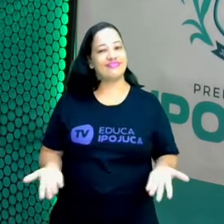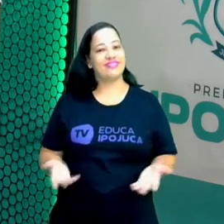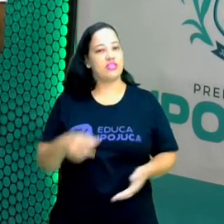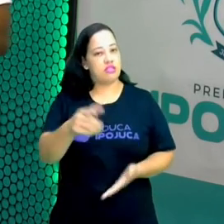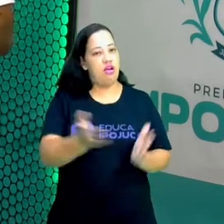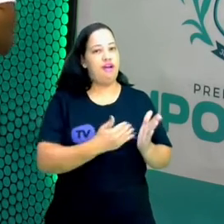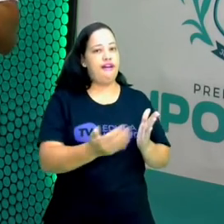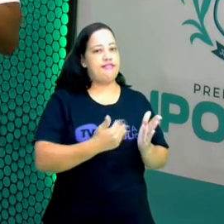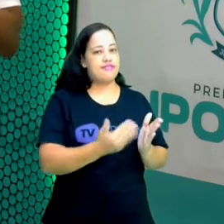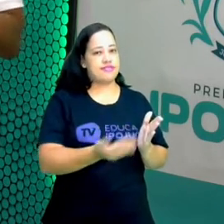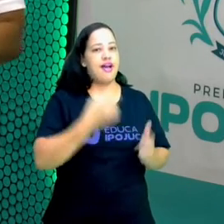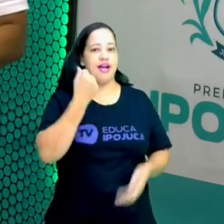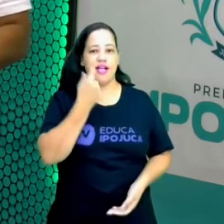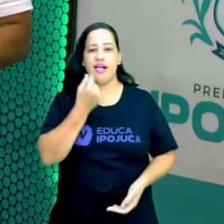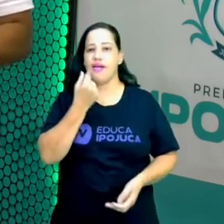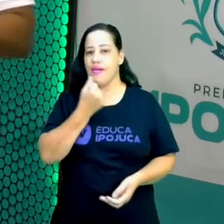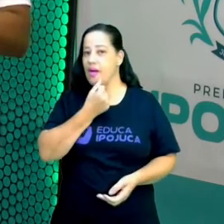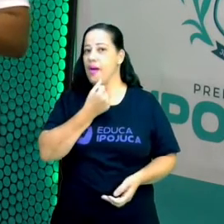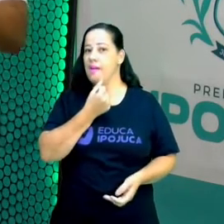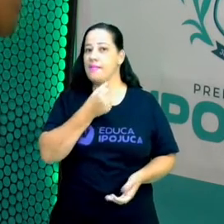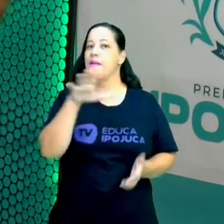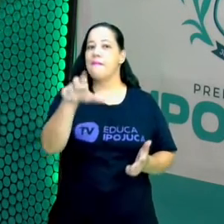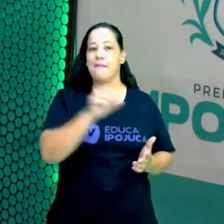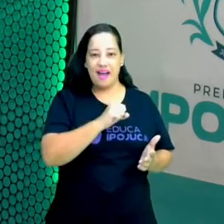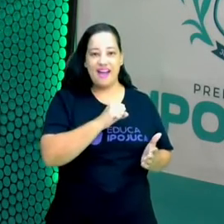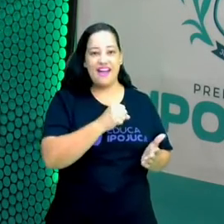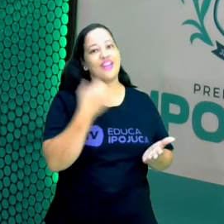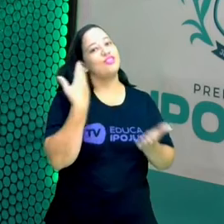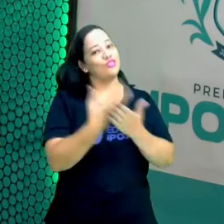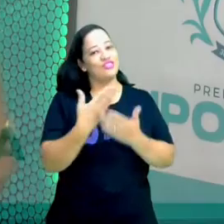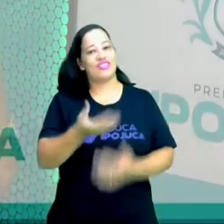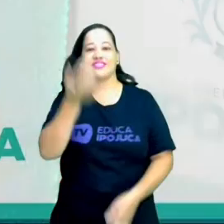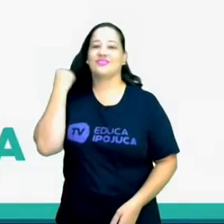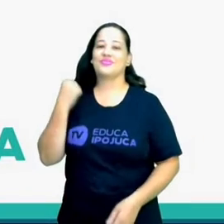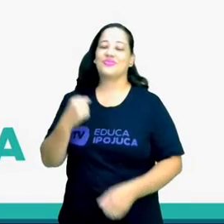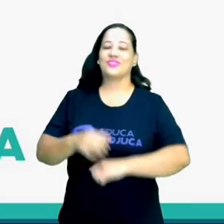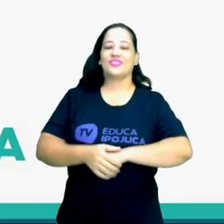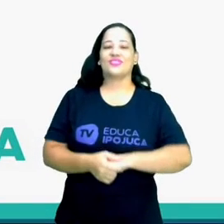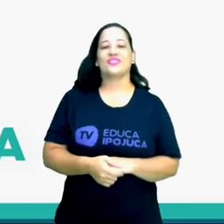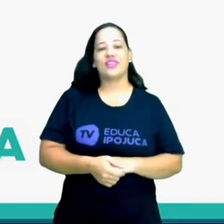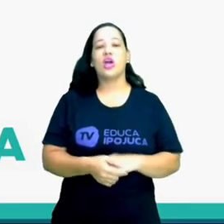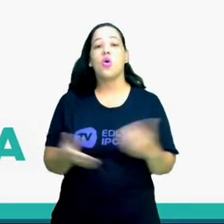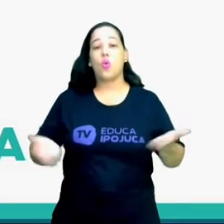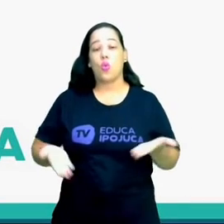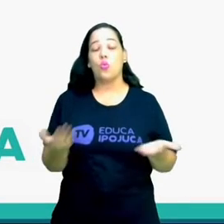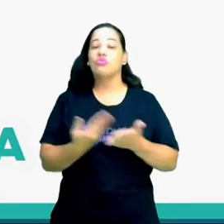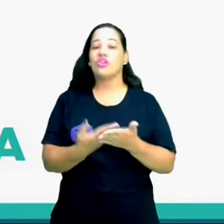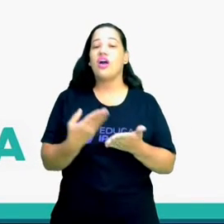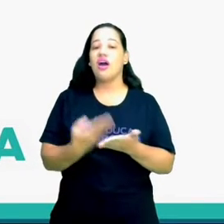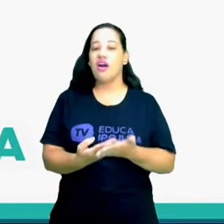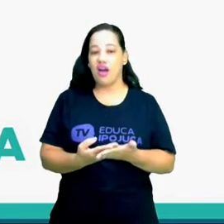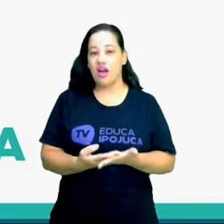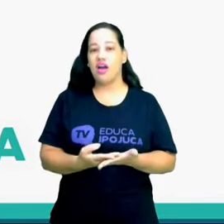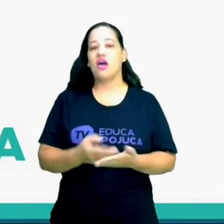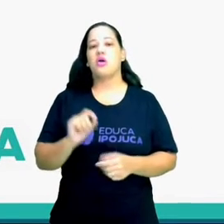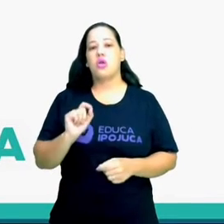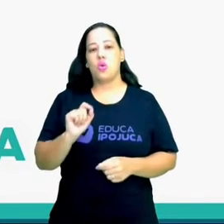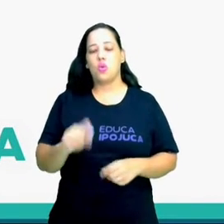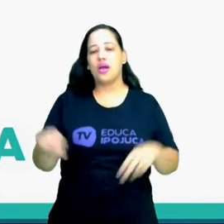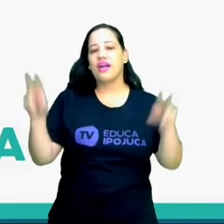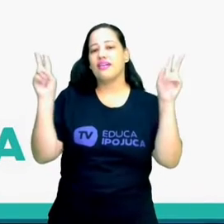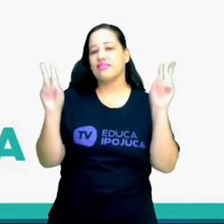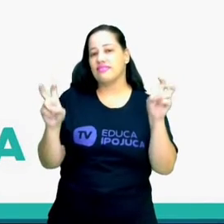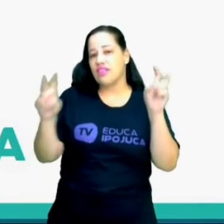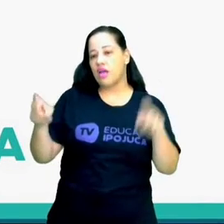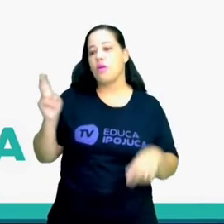seu caderno, seu lápis e vamos estudar. A aula de hoje é